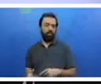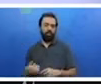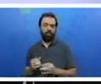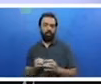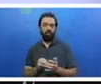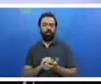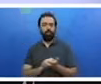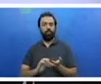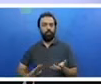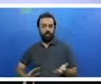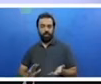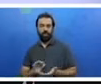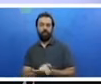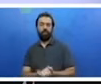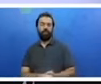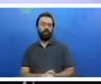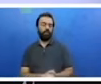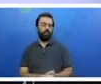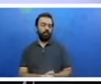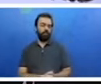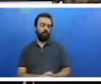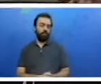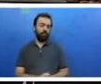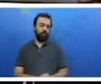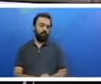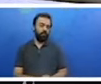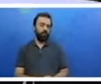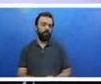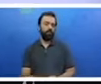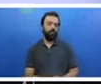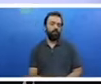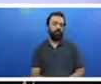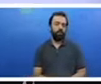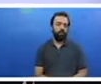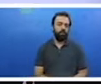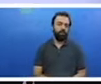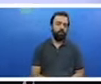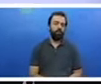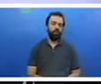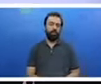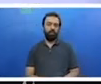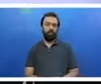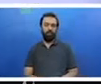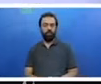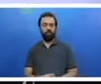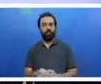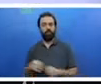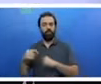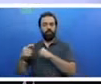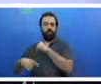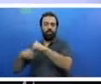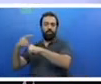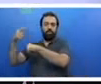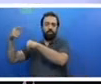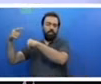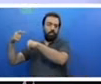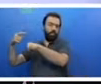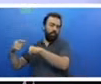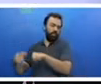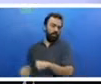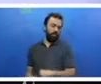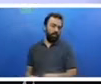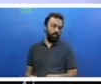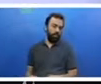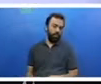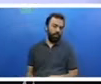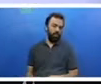de elétrons que ele recebe. Então, o que significa? Que a carga do ânion, que é representada por X menos, esse